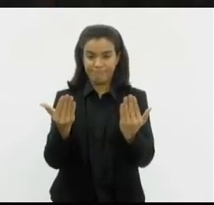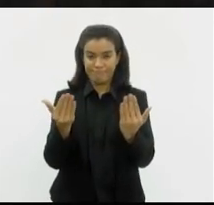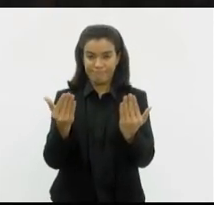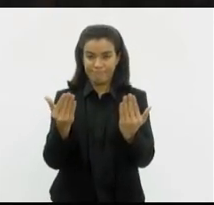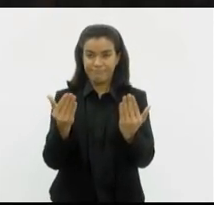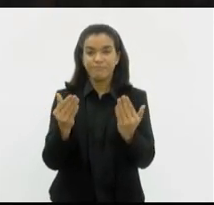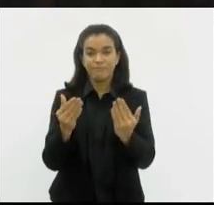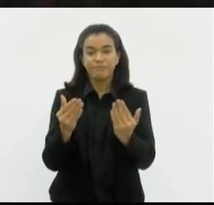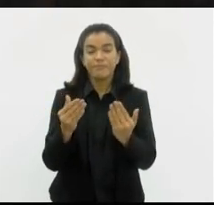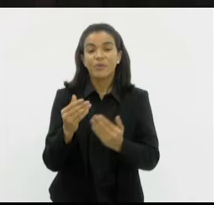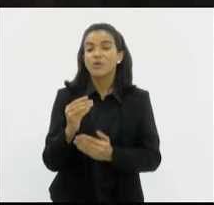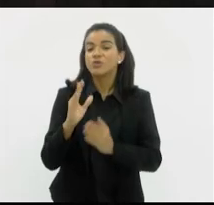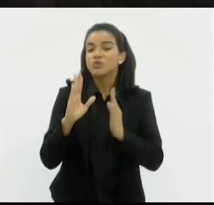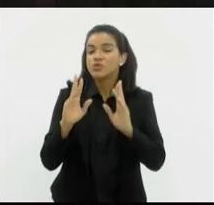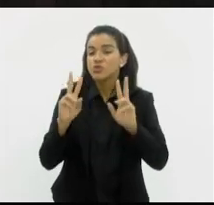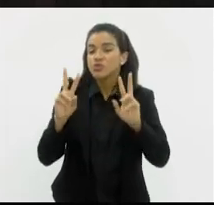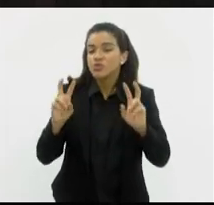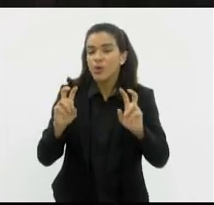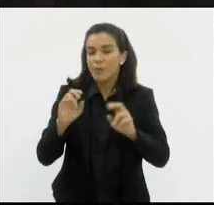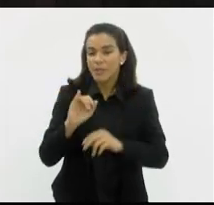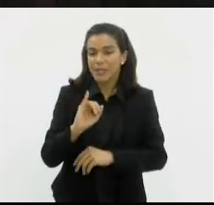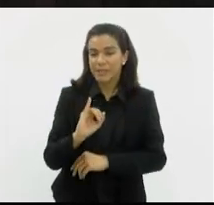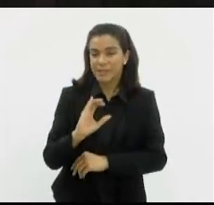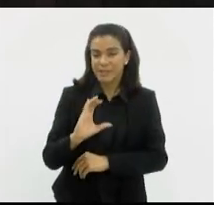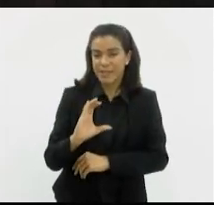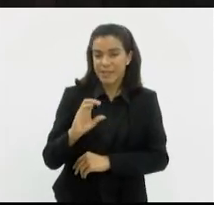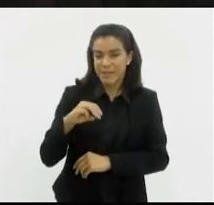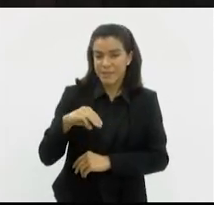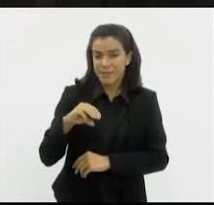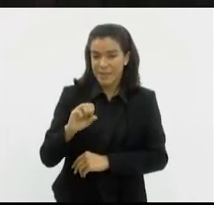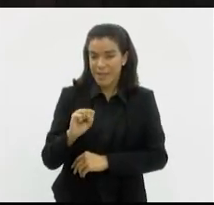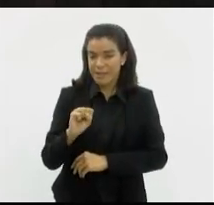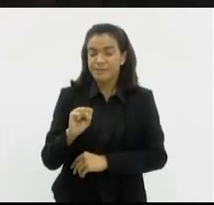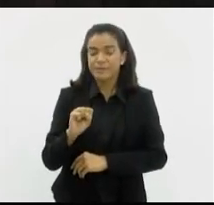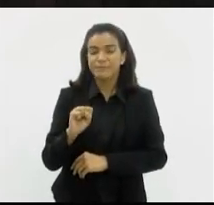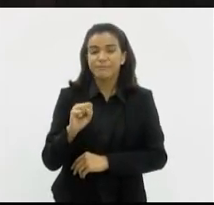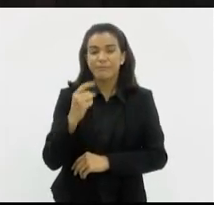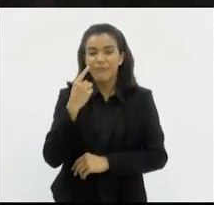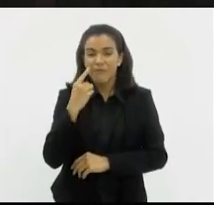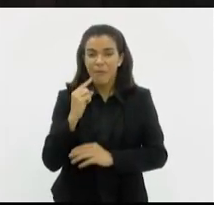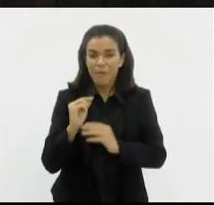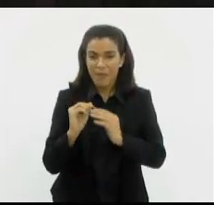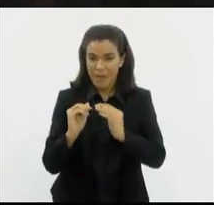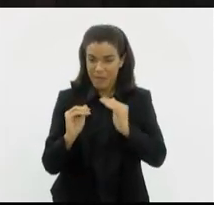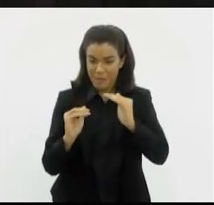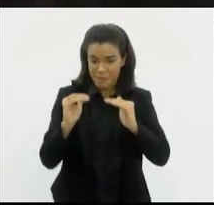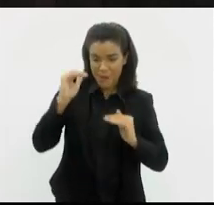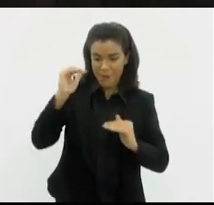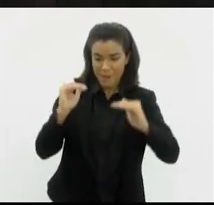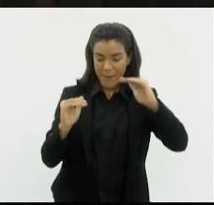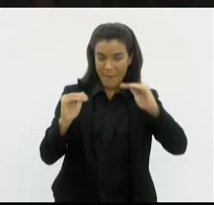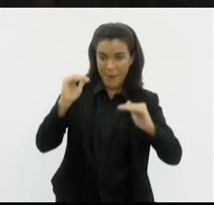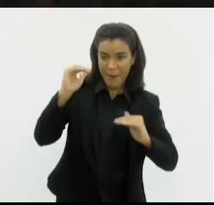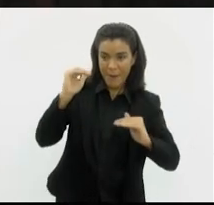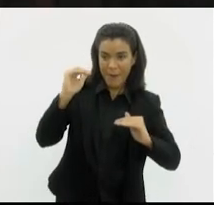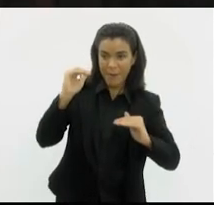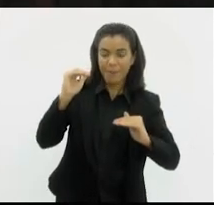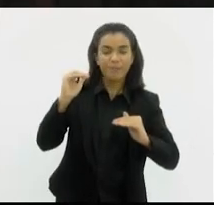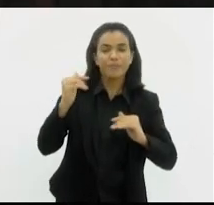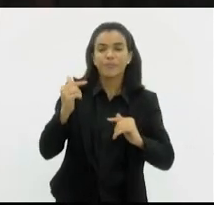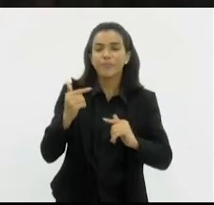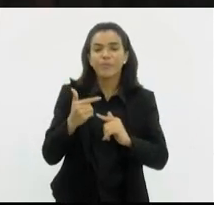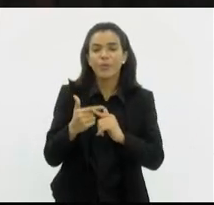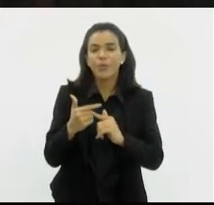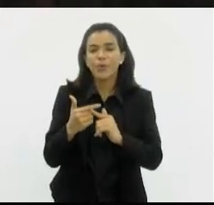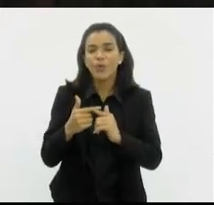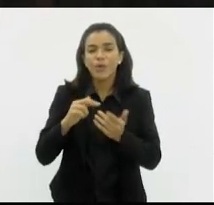especificamente o ICMS, ele sempre cresce. E por que ele sempre cresce? Porque o que